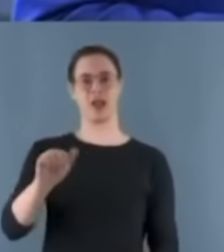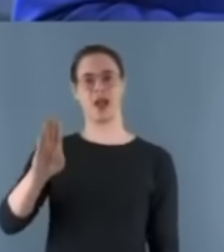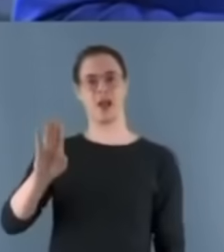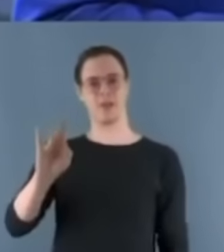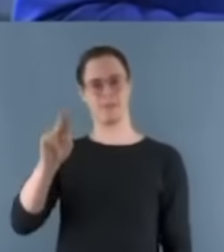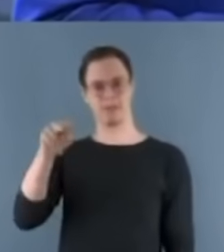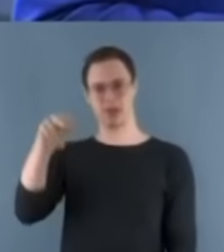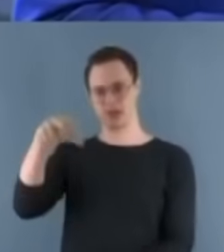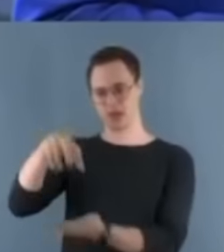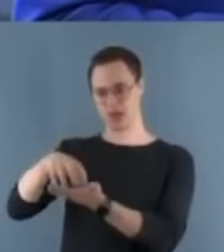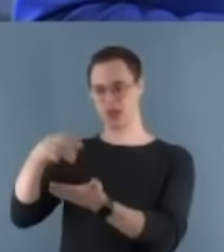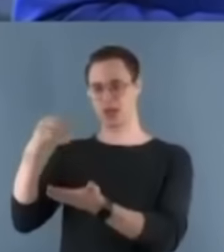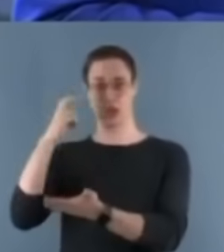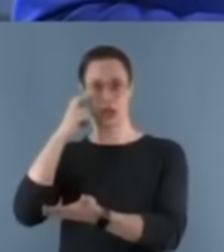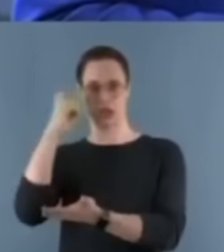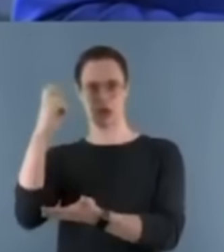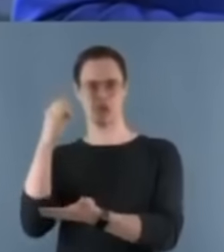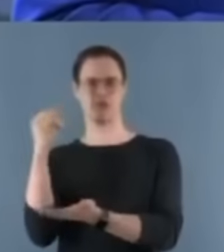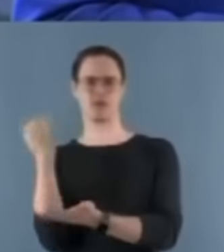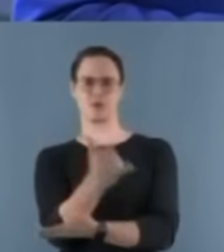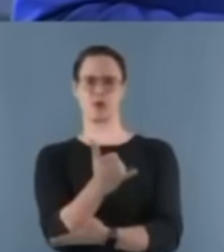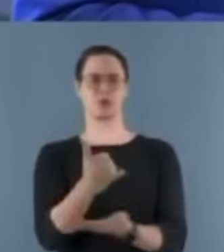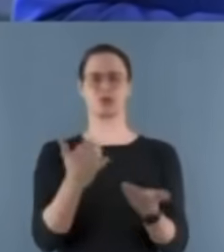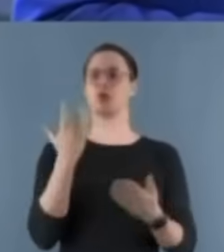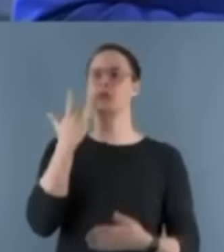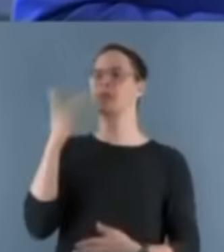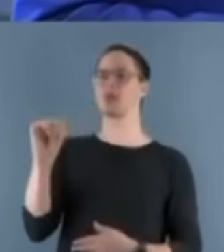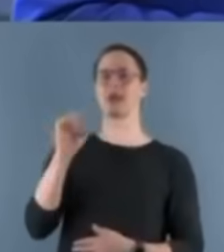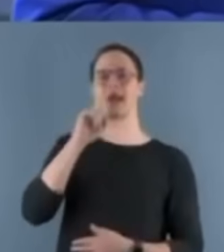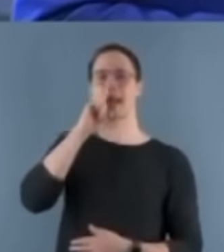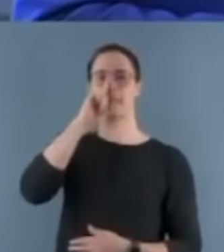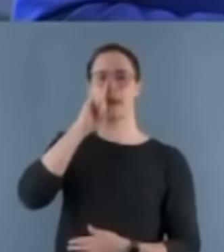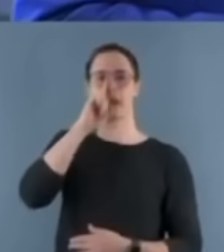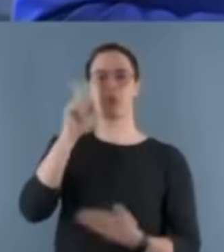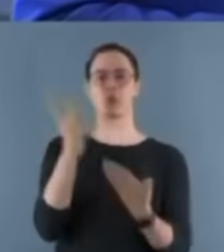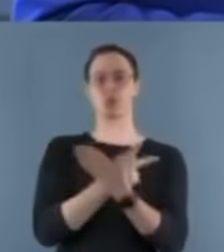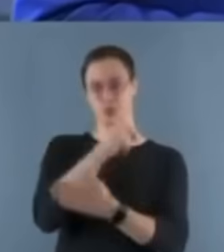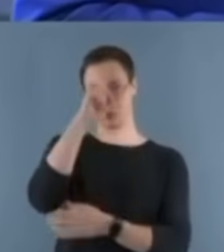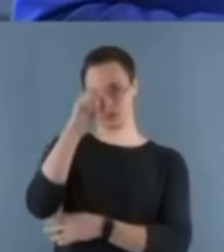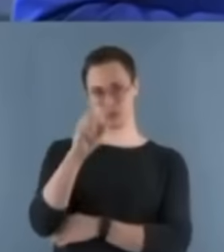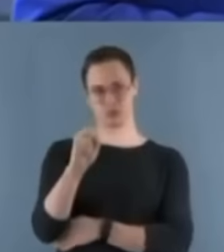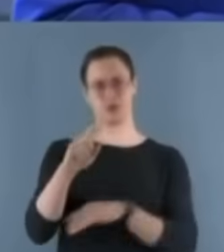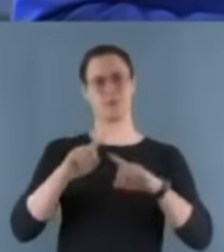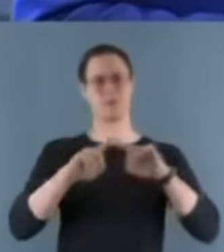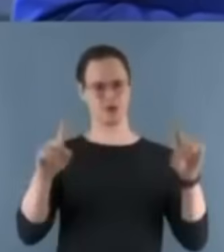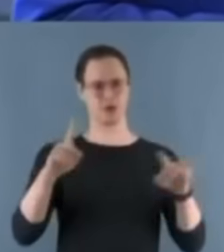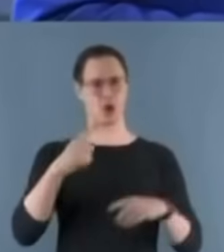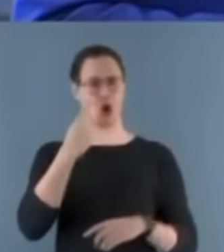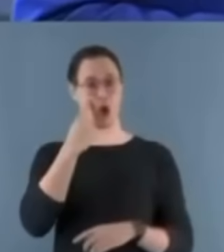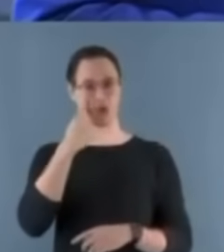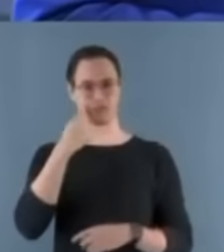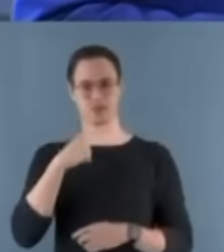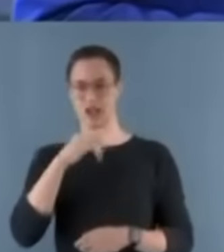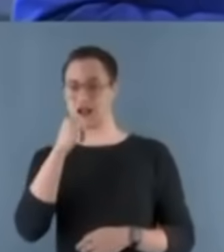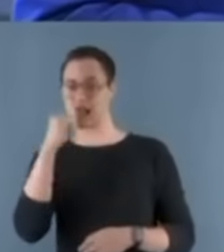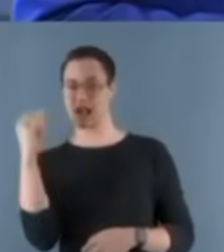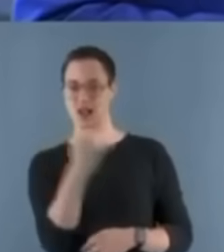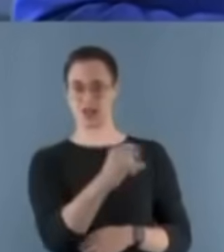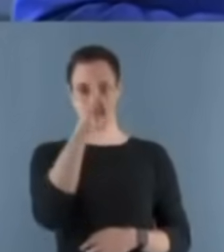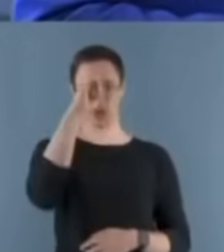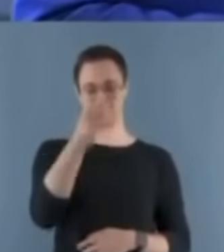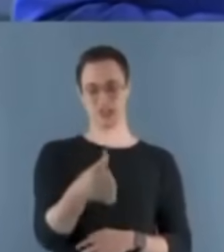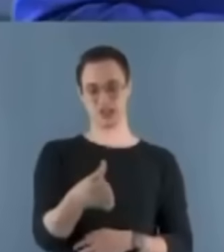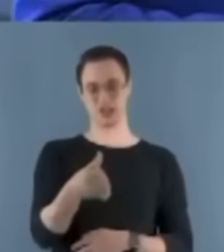certa gravidade com relação ao que poderia acontecer no dia 8. Contudo, no alerta do dia 6 de 2023,